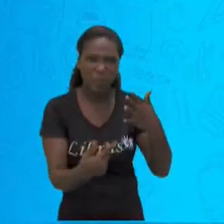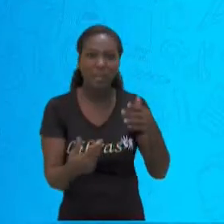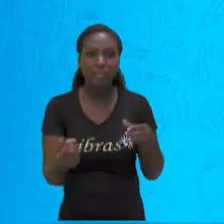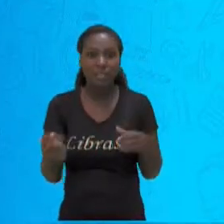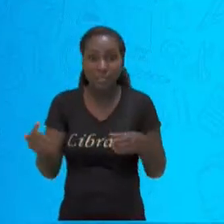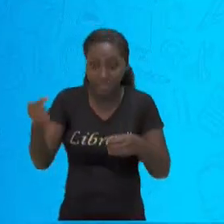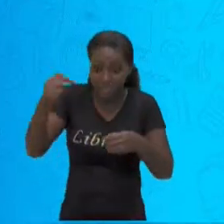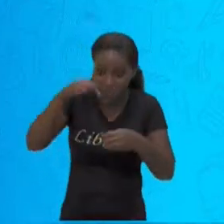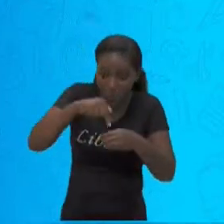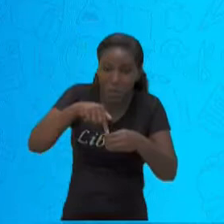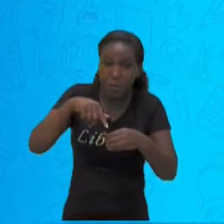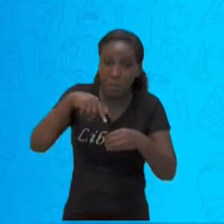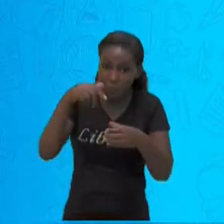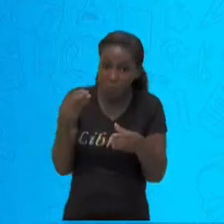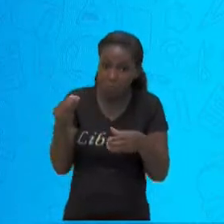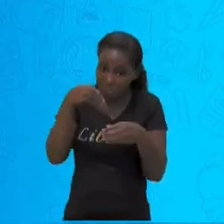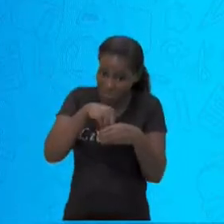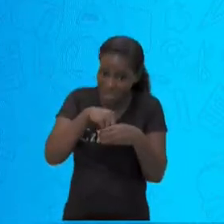É incrível.